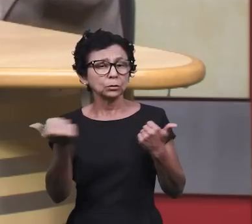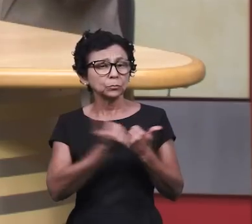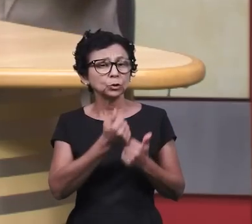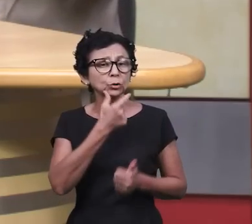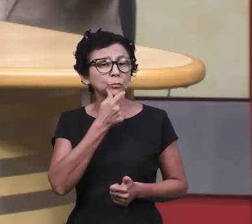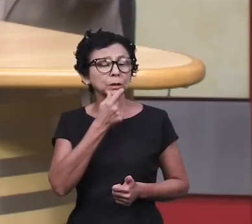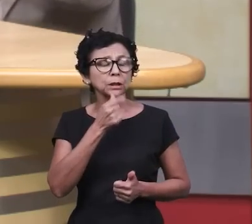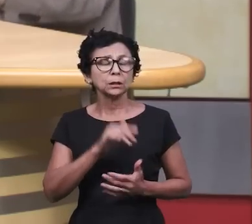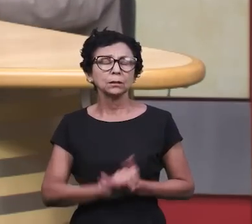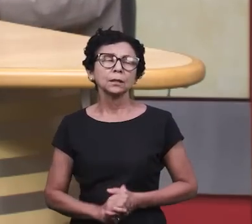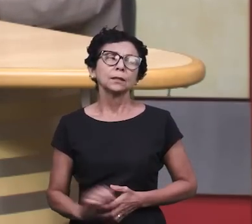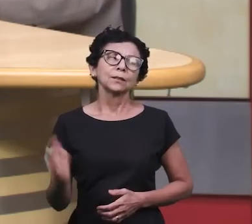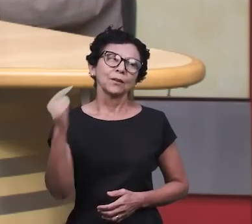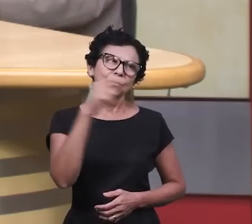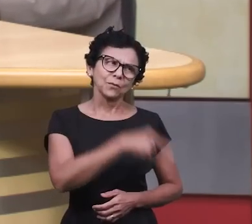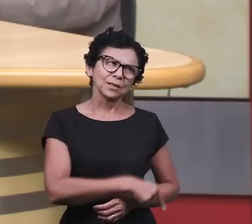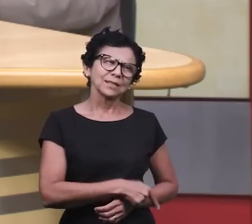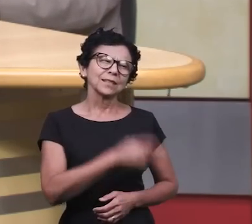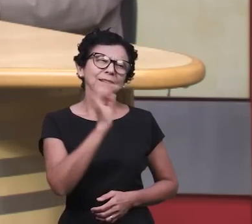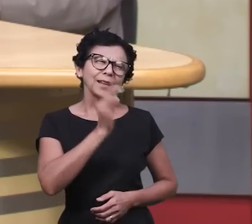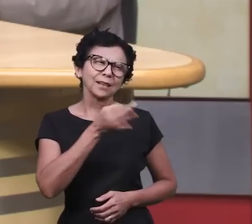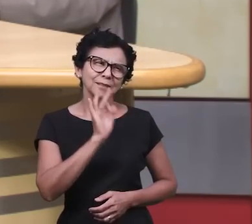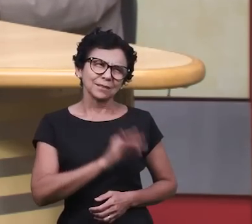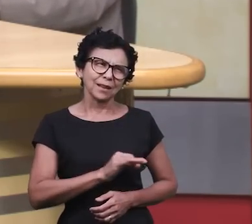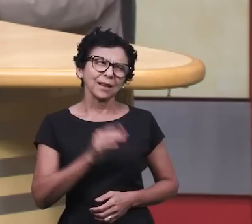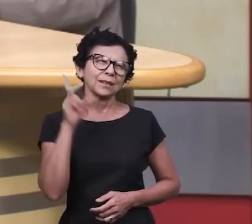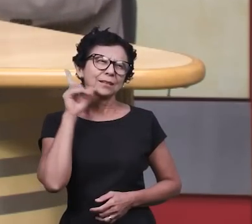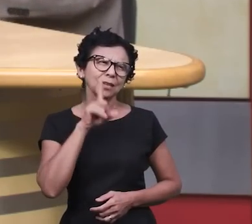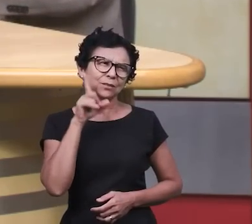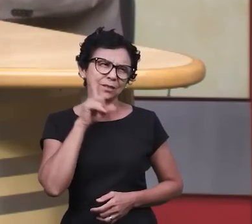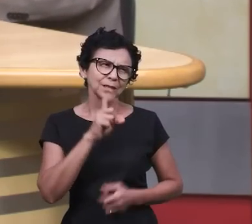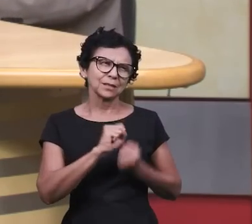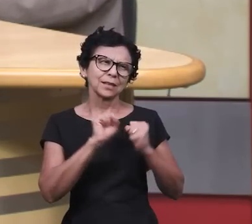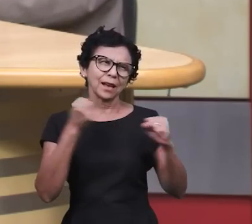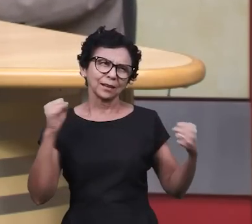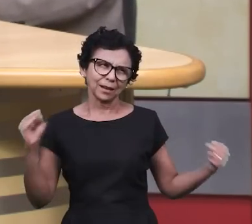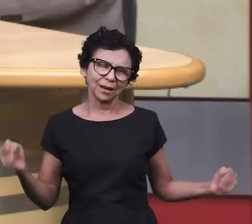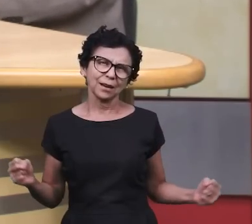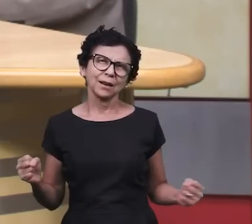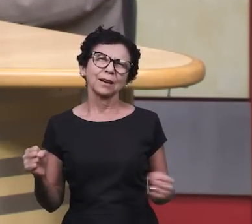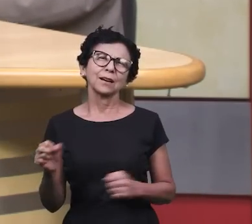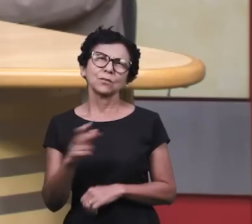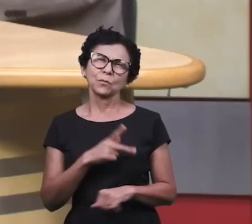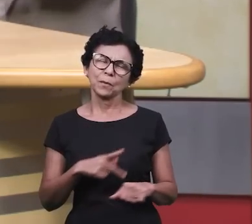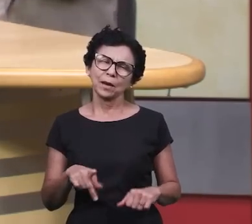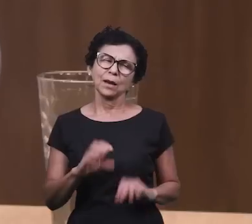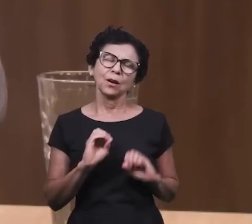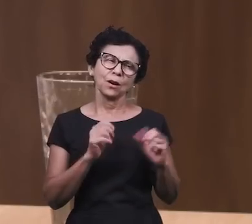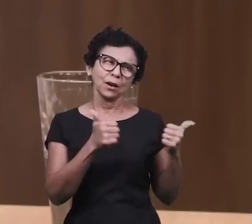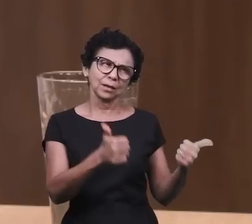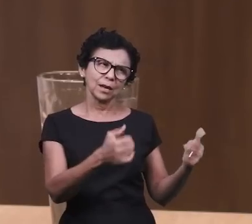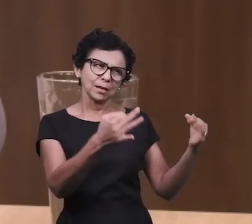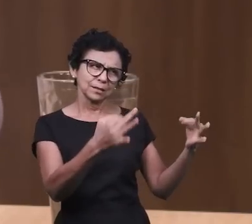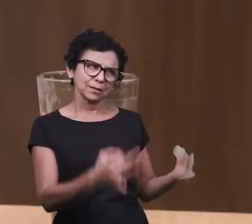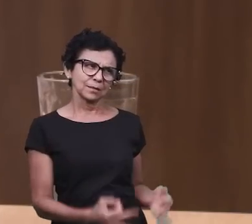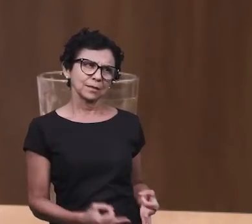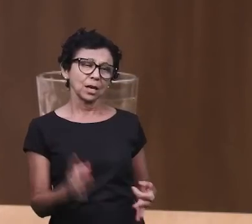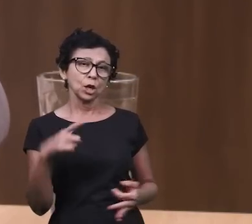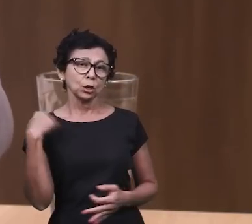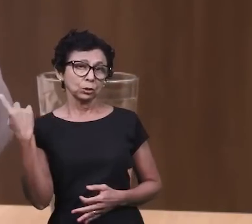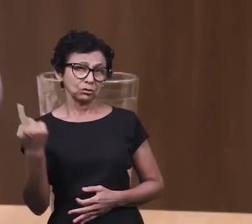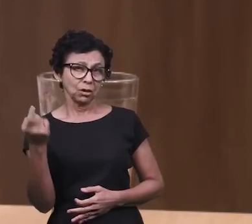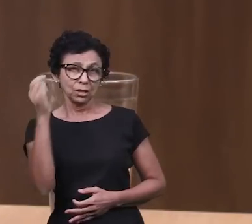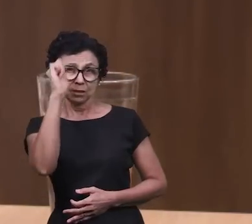Estados Unidos é um país grande, nós recebemos o início, tudo bem, está tudo certo. Nós somos